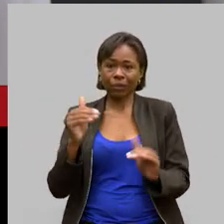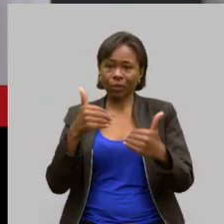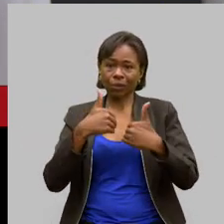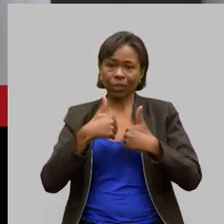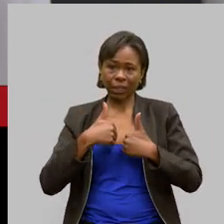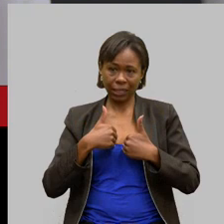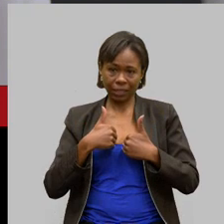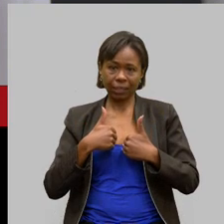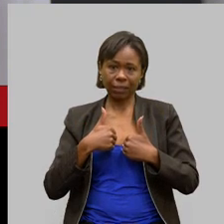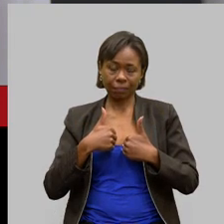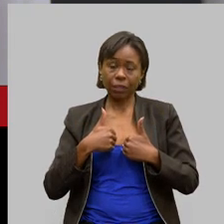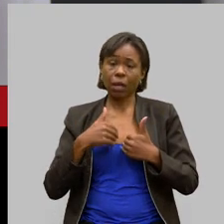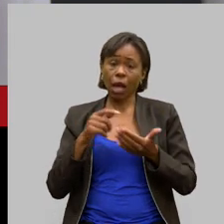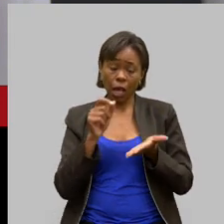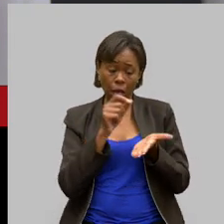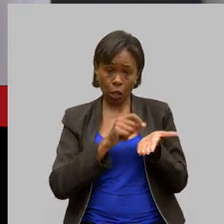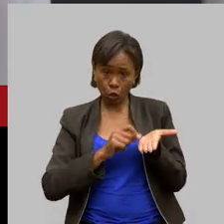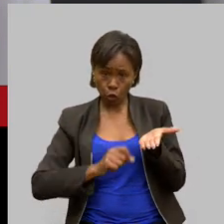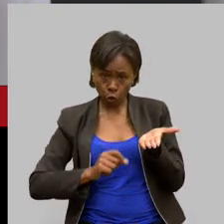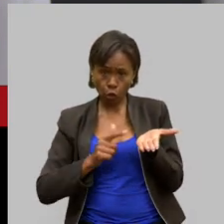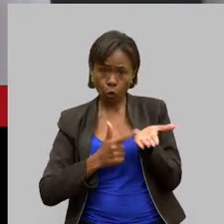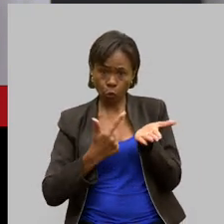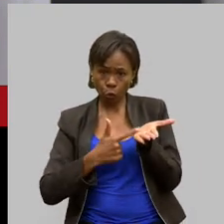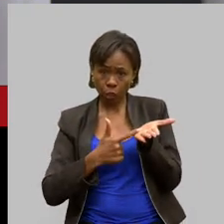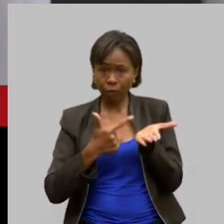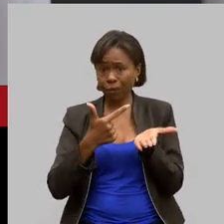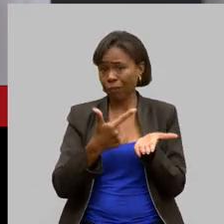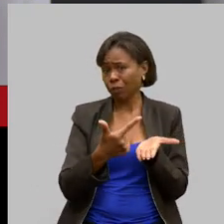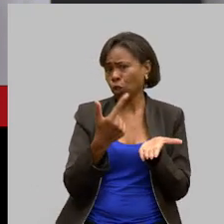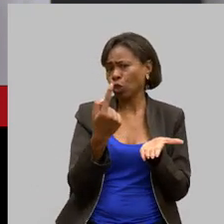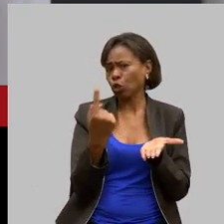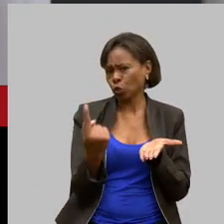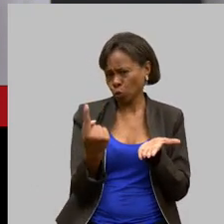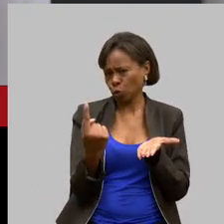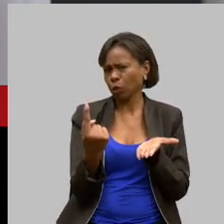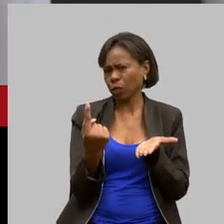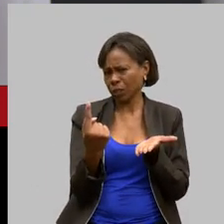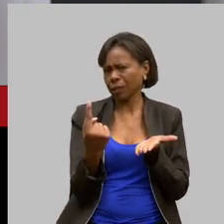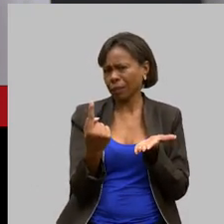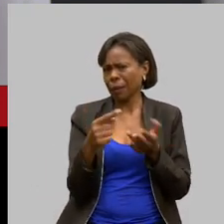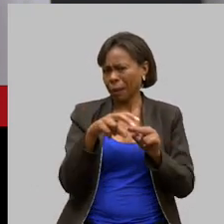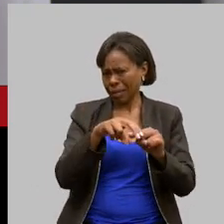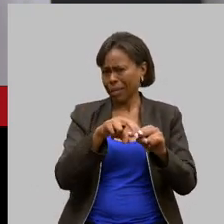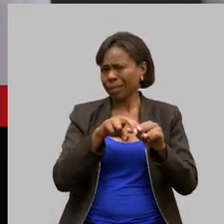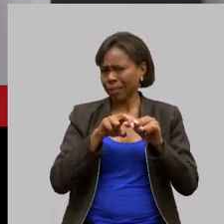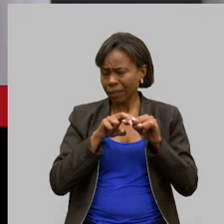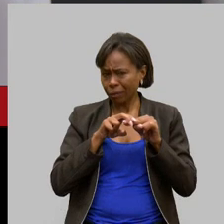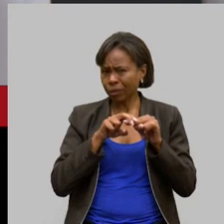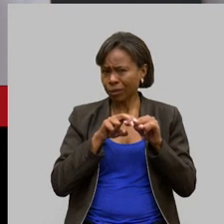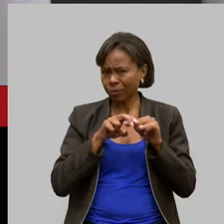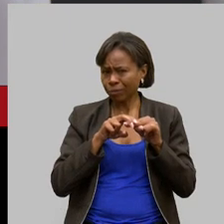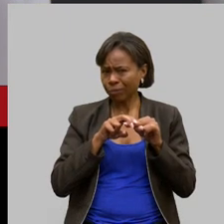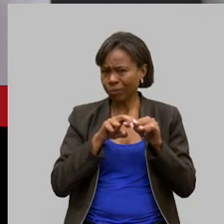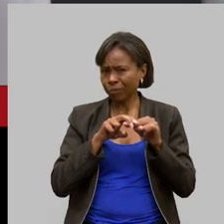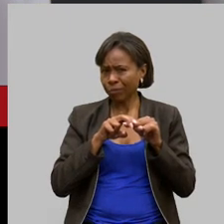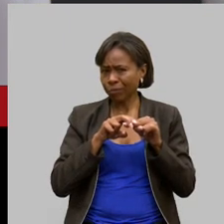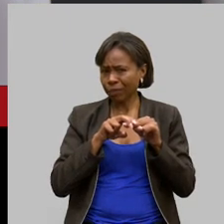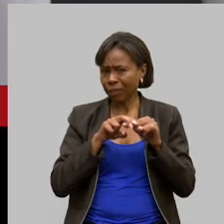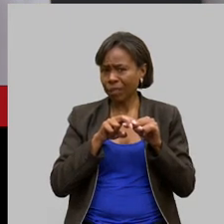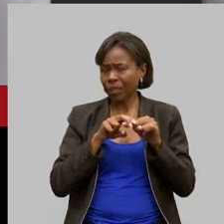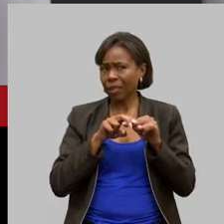21 hipóteses de eh fatores eh